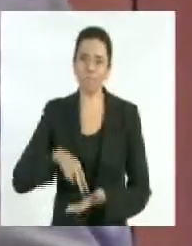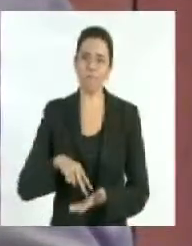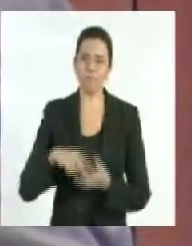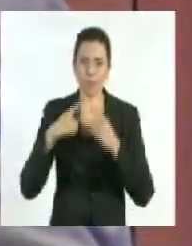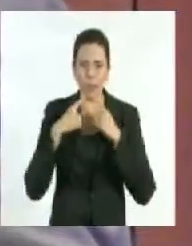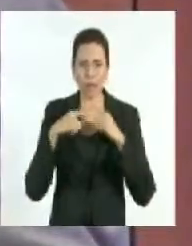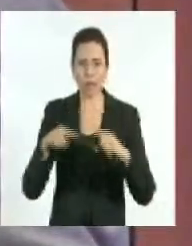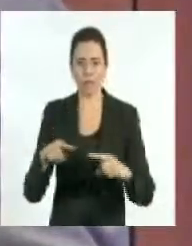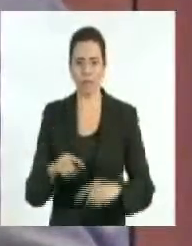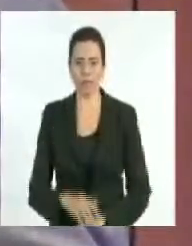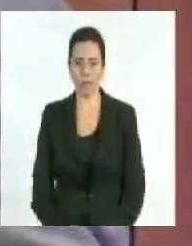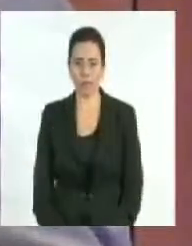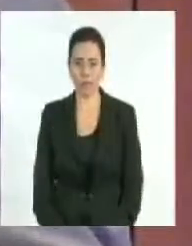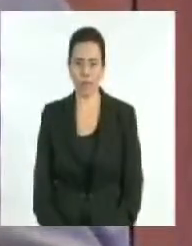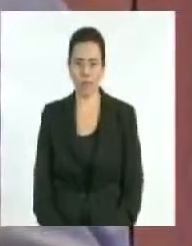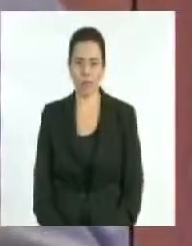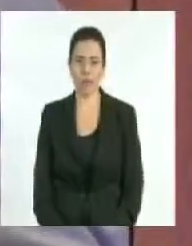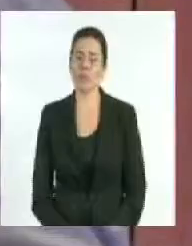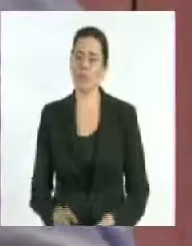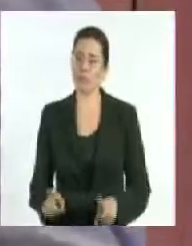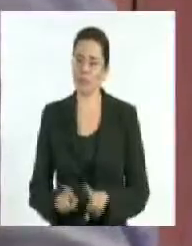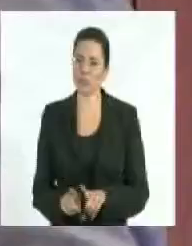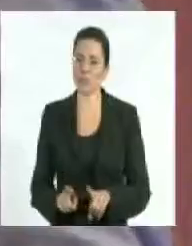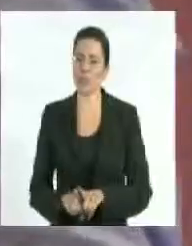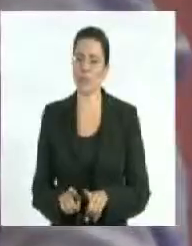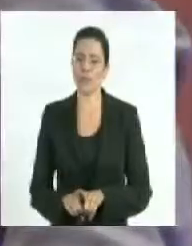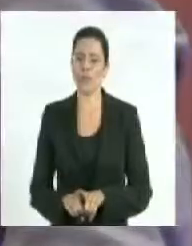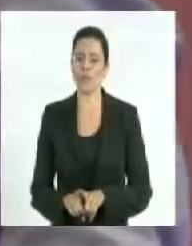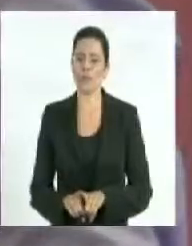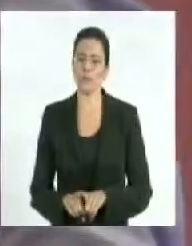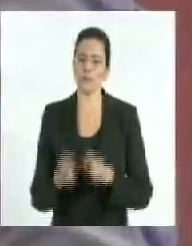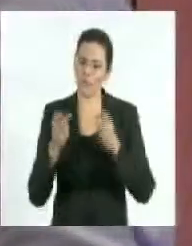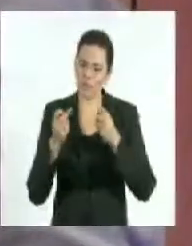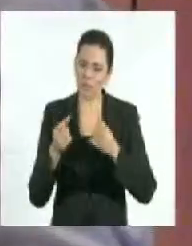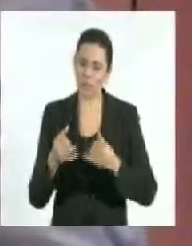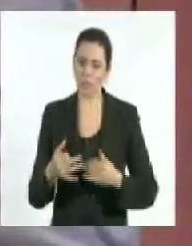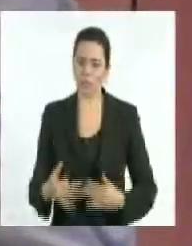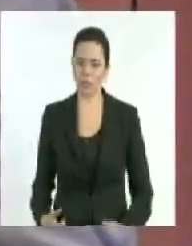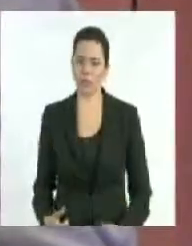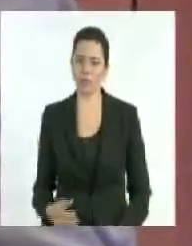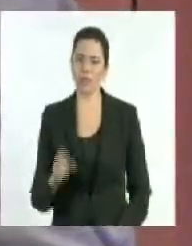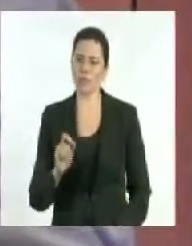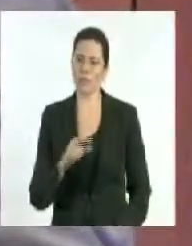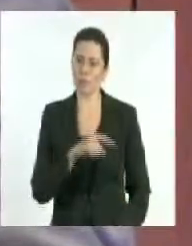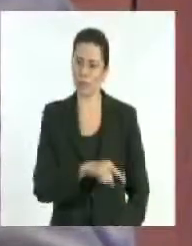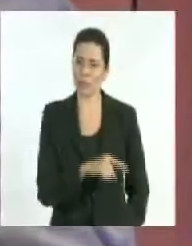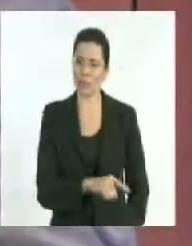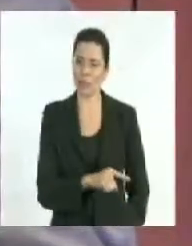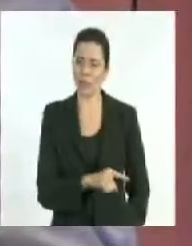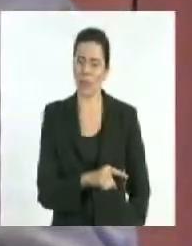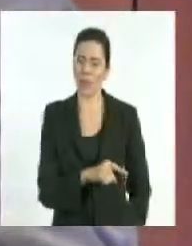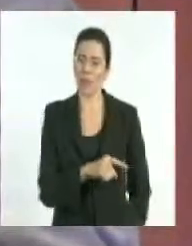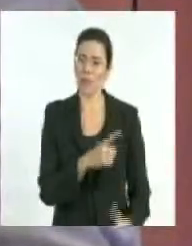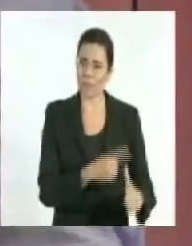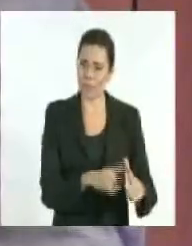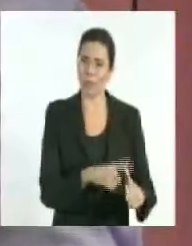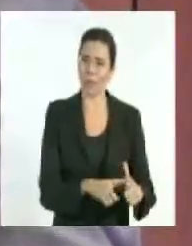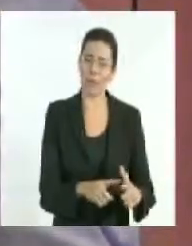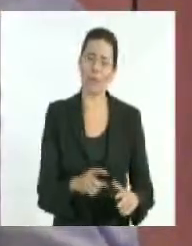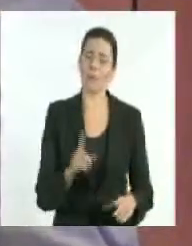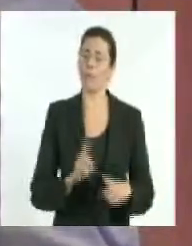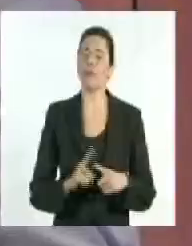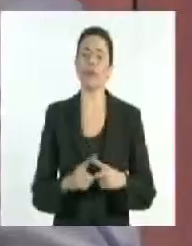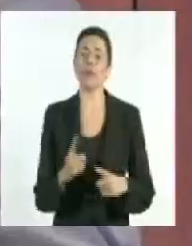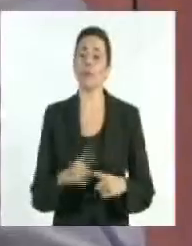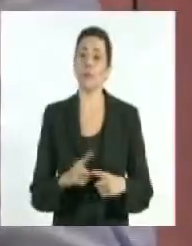E atribuir em parte desse fracasso a leniência e o silêncio de muitos políticos do